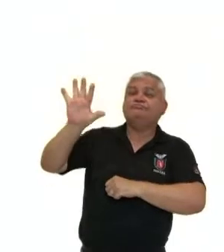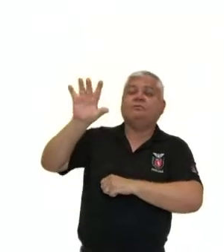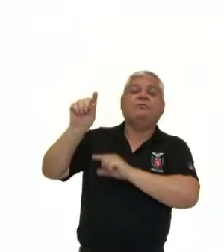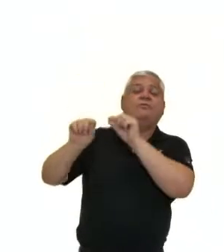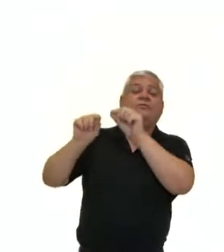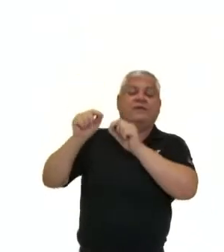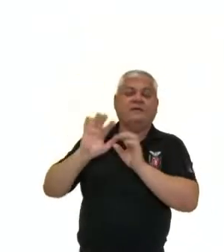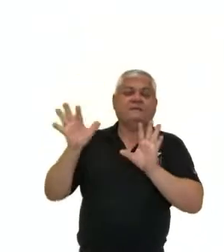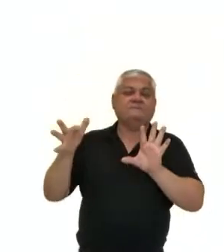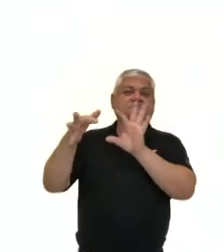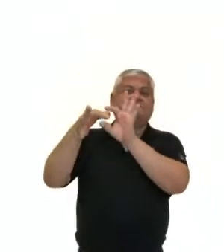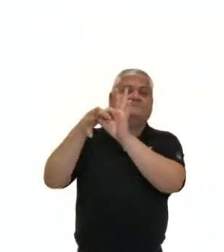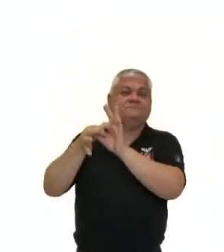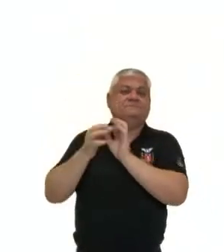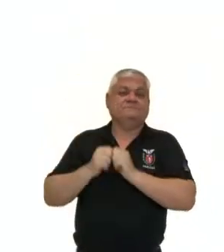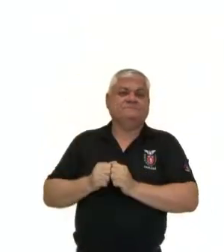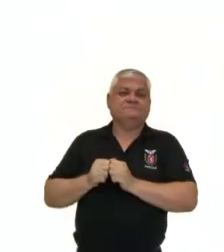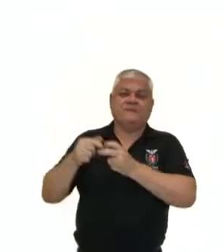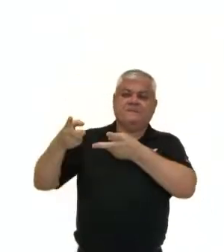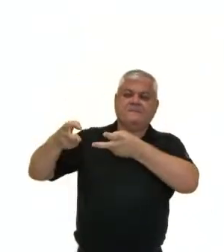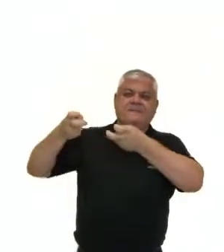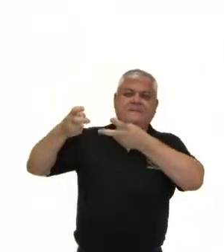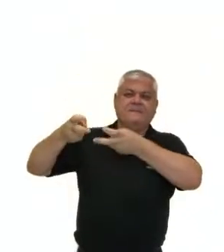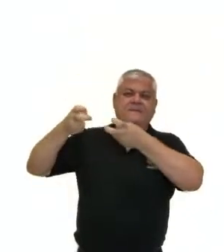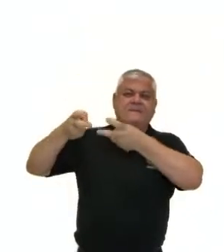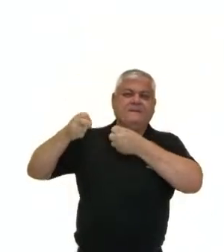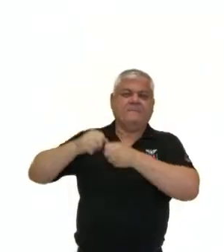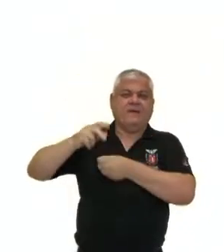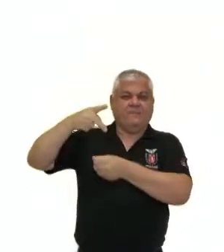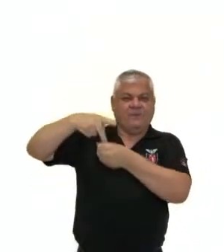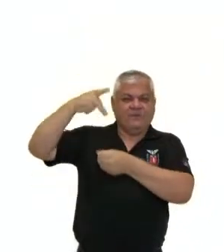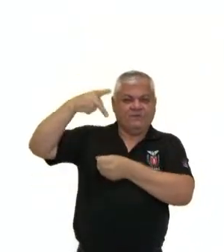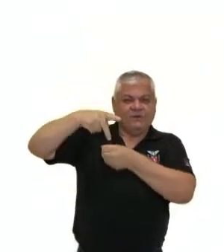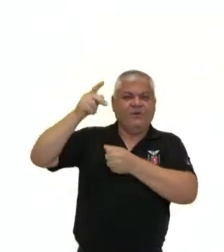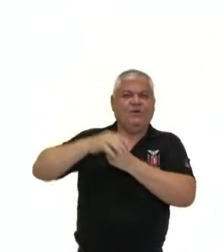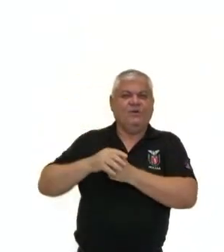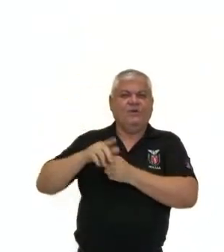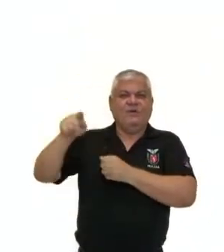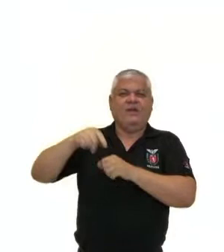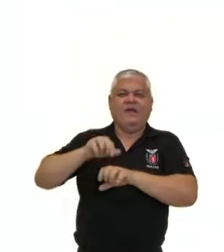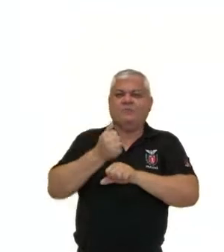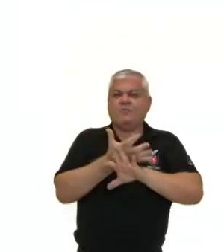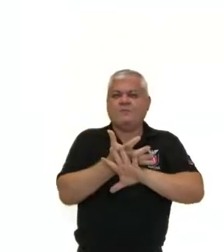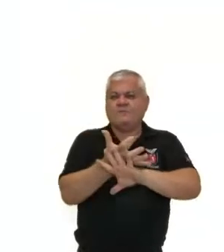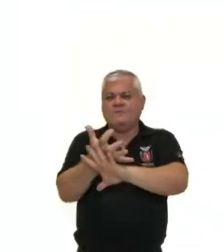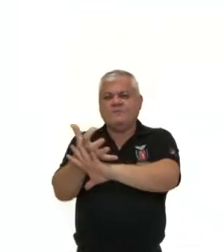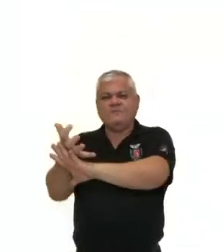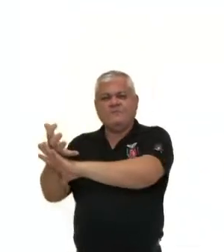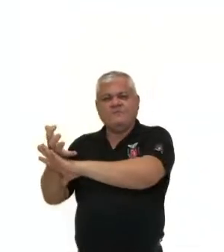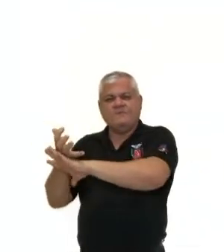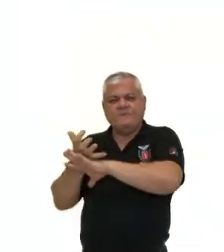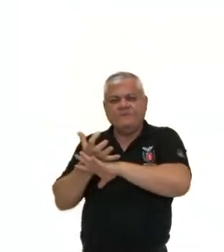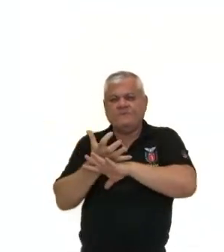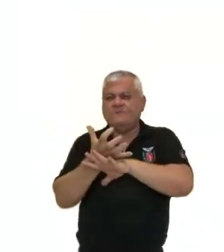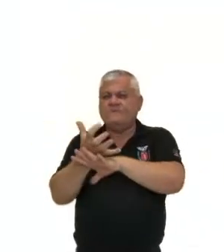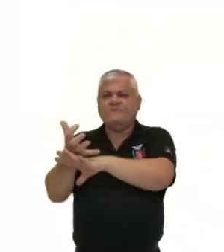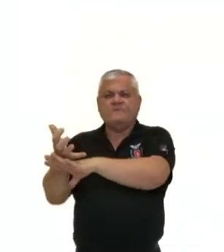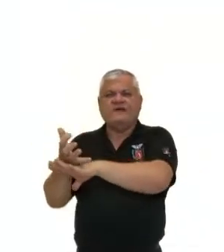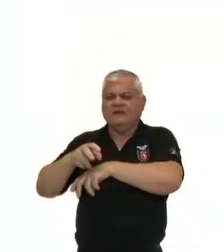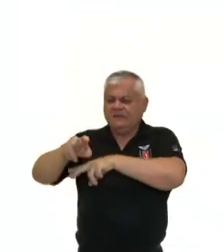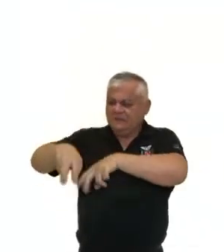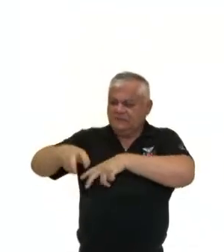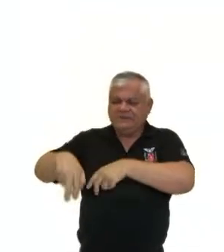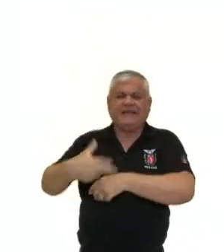diretamente com a extração e refino do petróleo como a região é constituída basicamente por desértica com clima adversas impróprio para agricultura